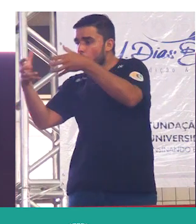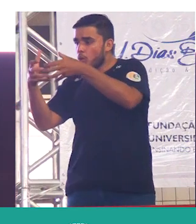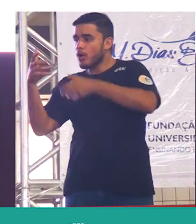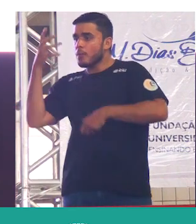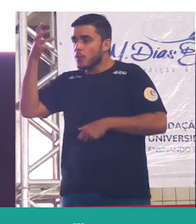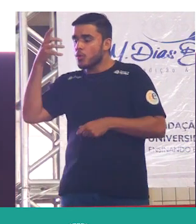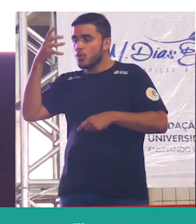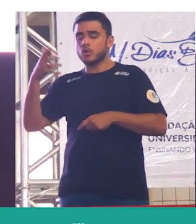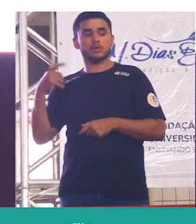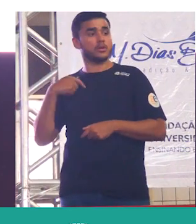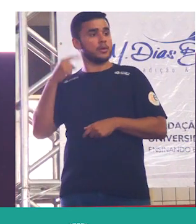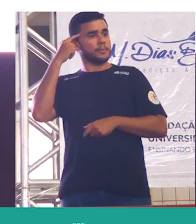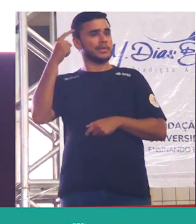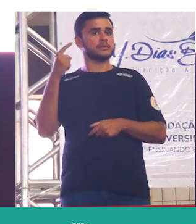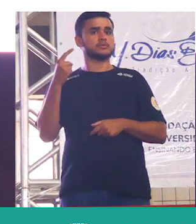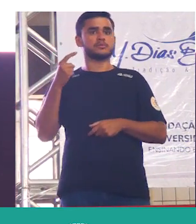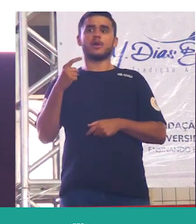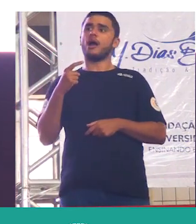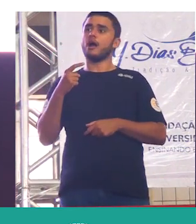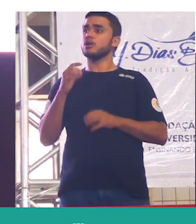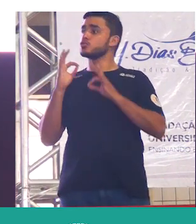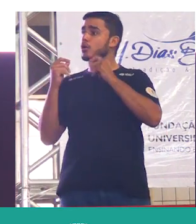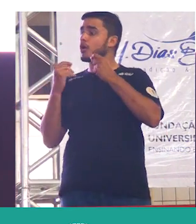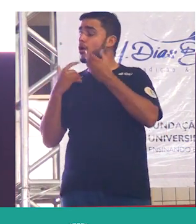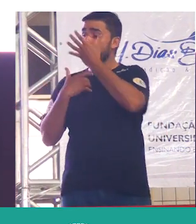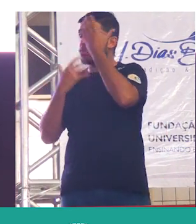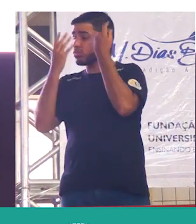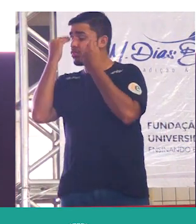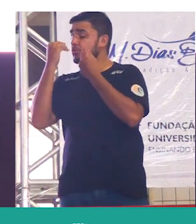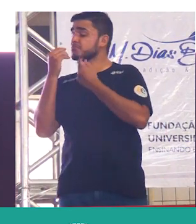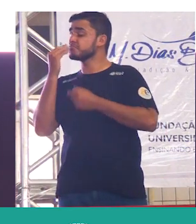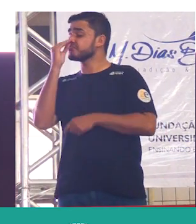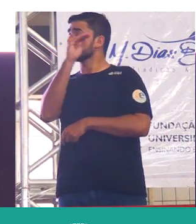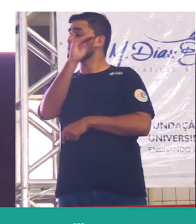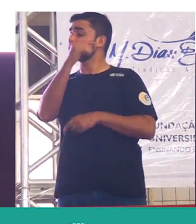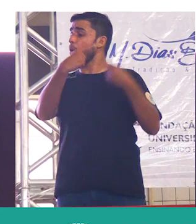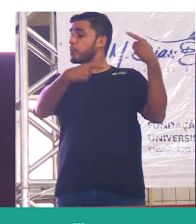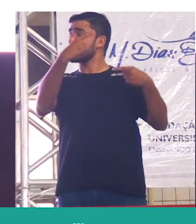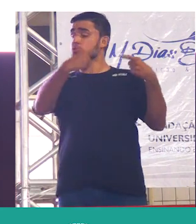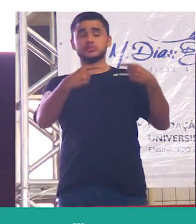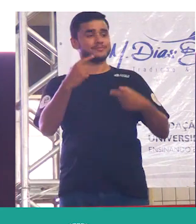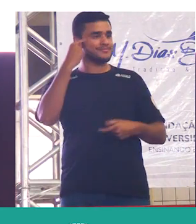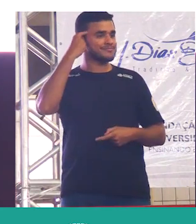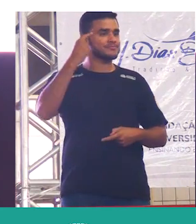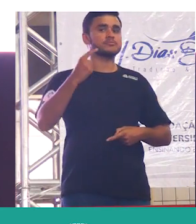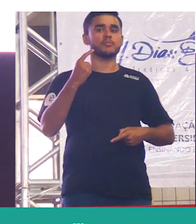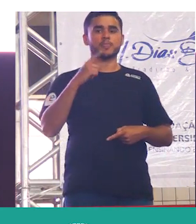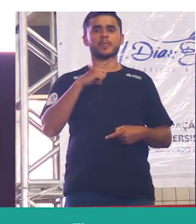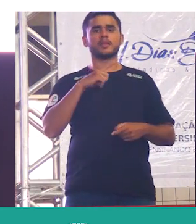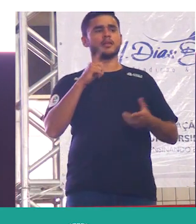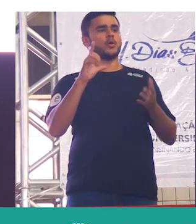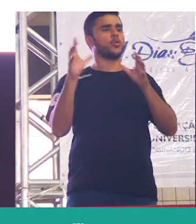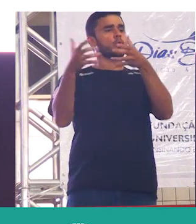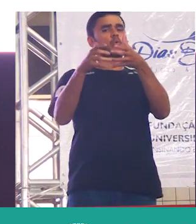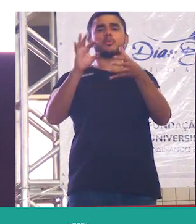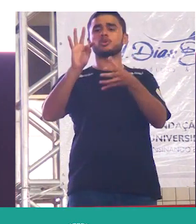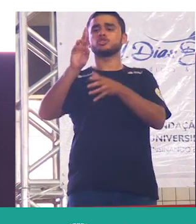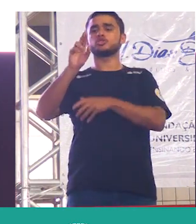Jovem Guarda, mas, na verdade, outros estilos, tipo